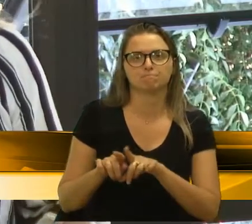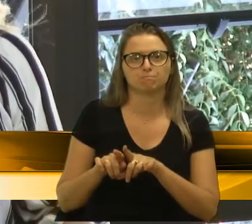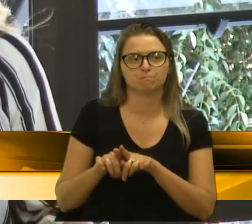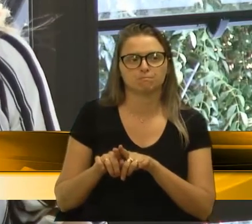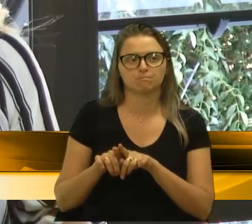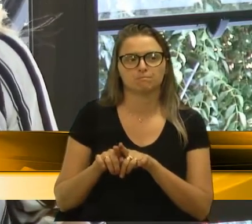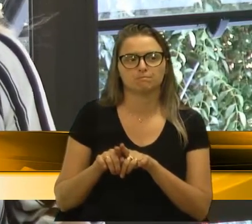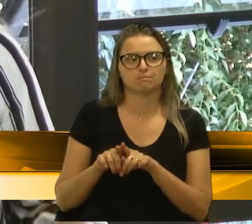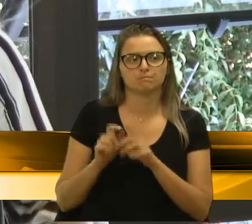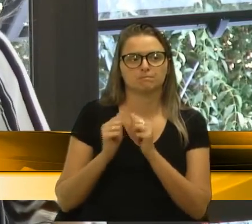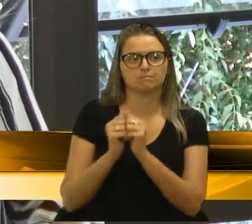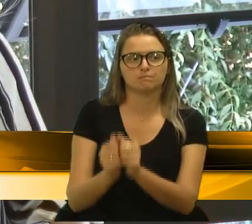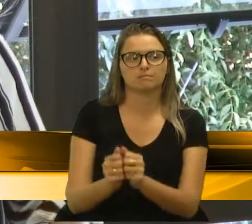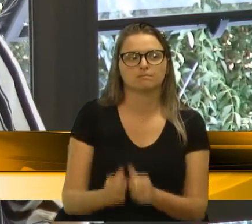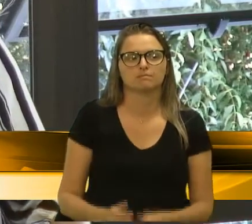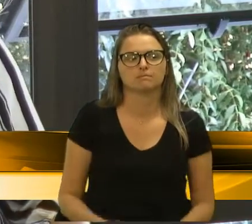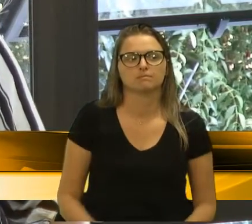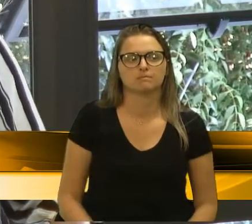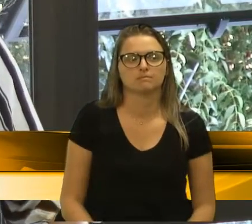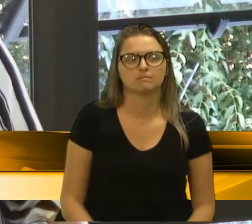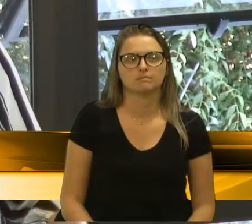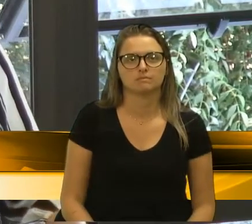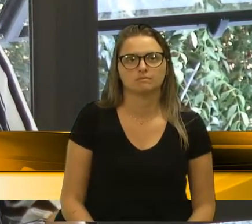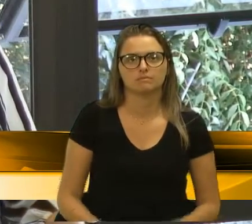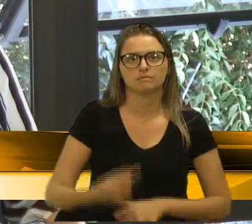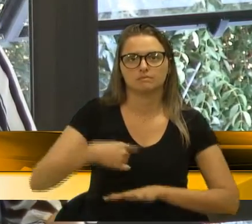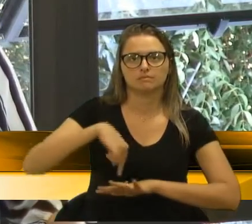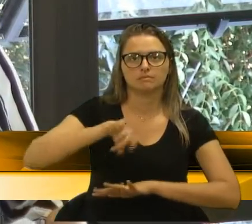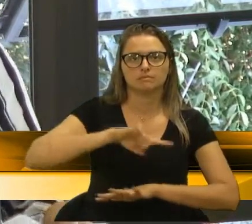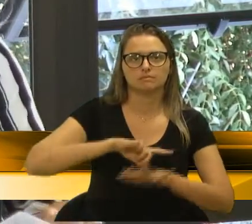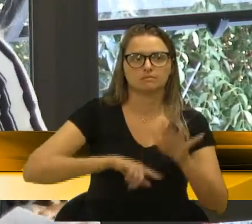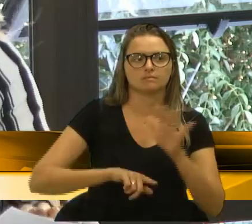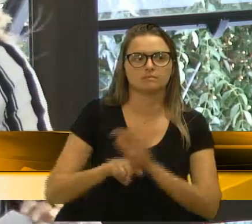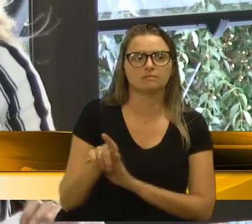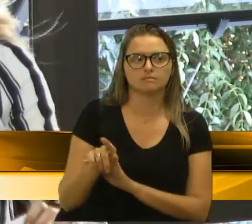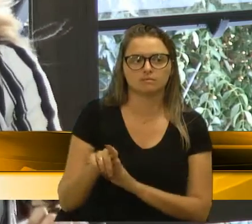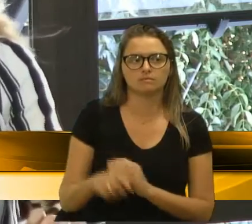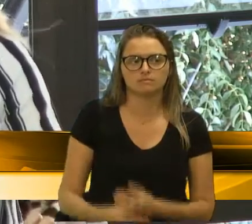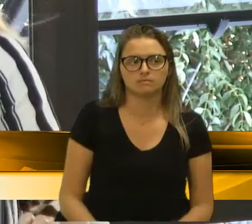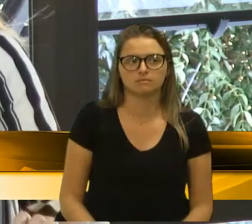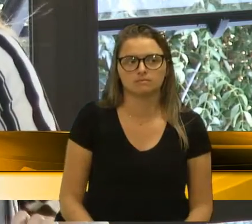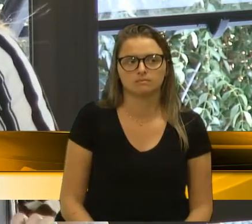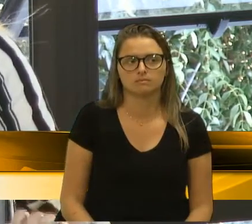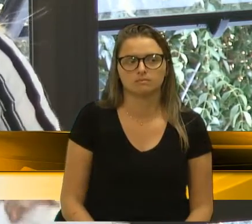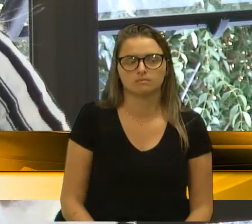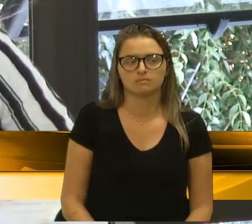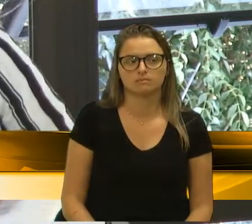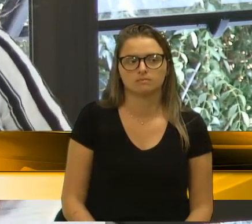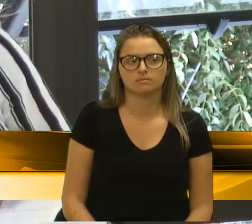fake news e tal, que a gente direcione para a página, que a gente daí